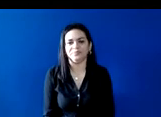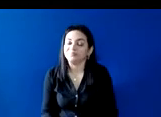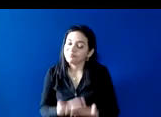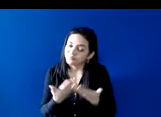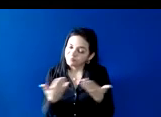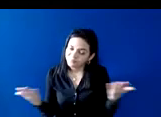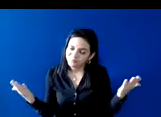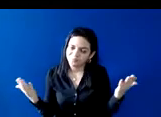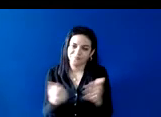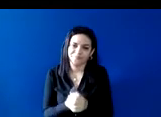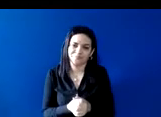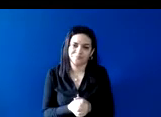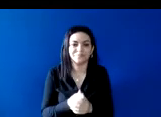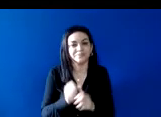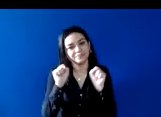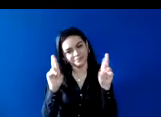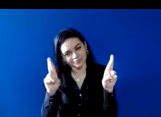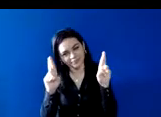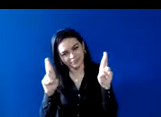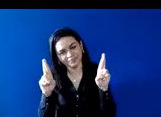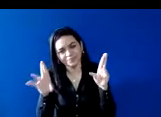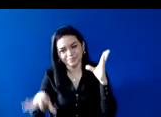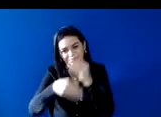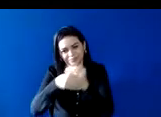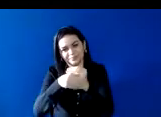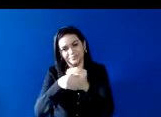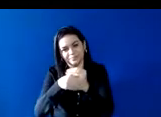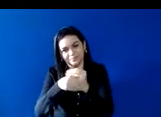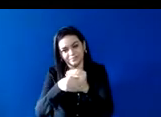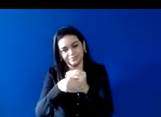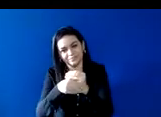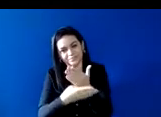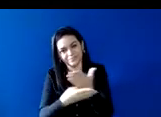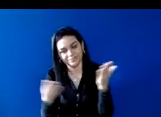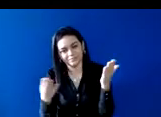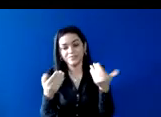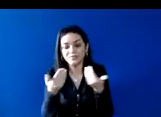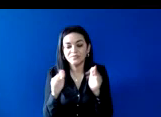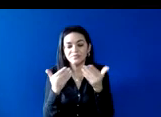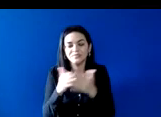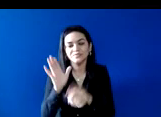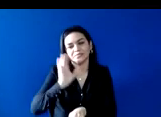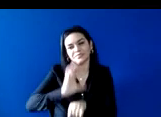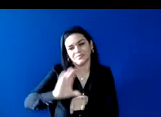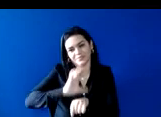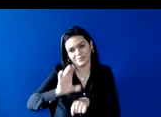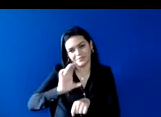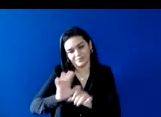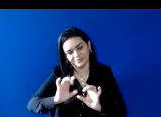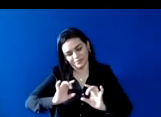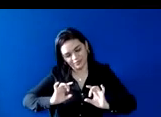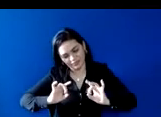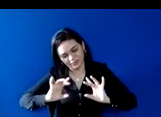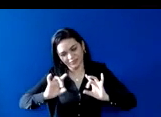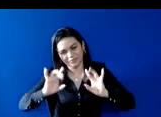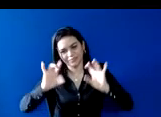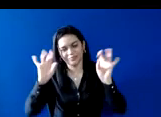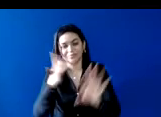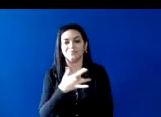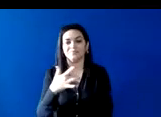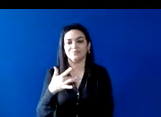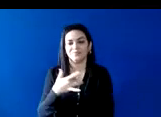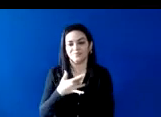isso, gente. Espero ter contribuído aí com o início desse curso de especialização em saúde materna